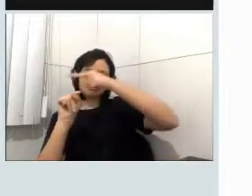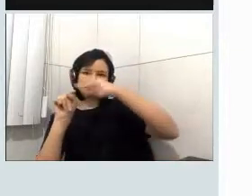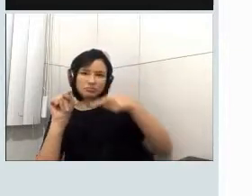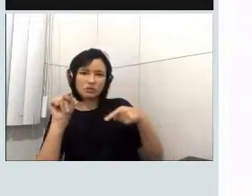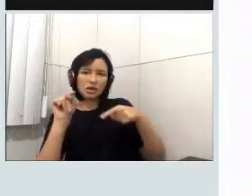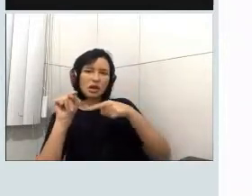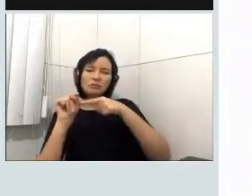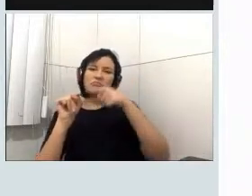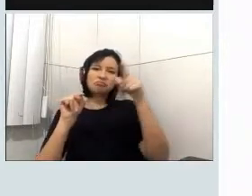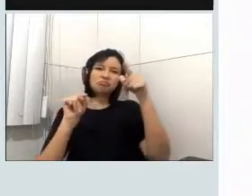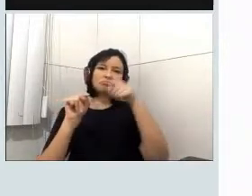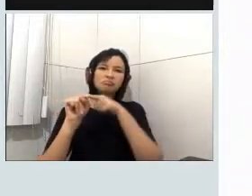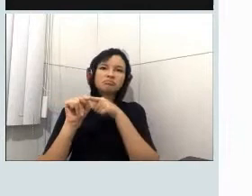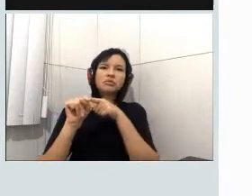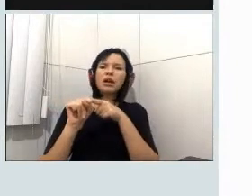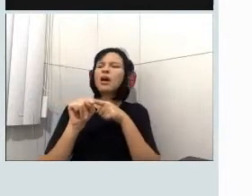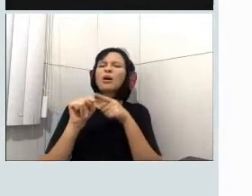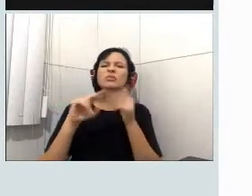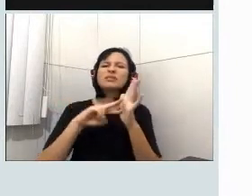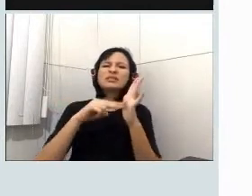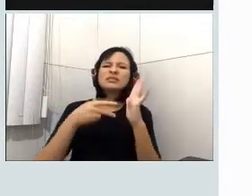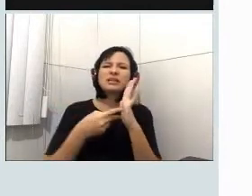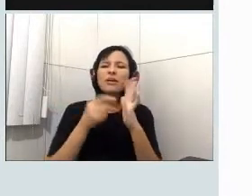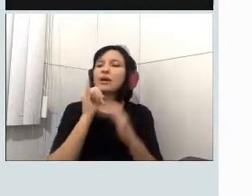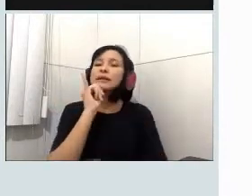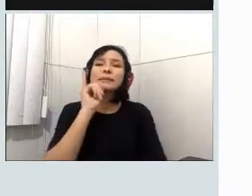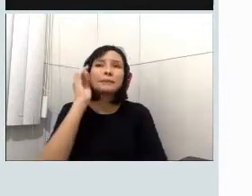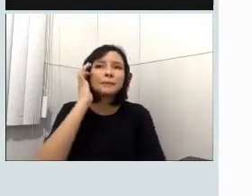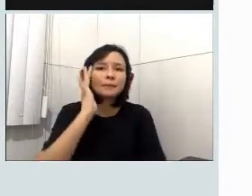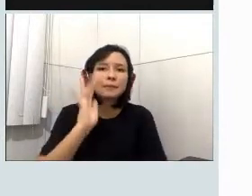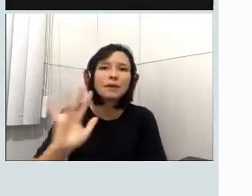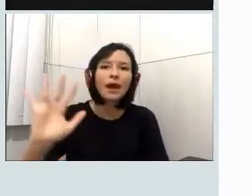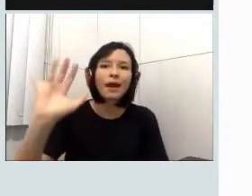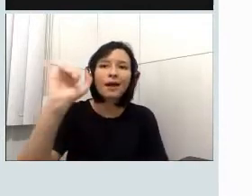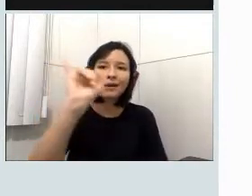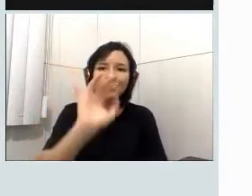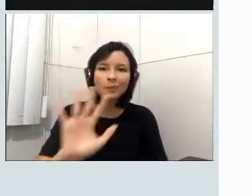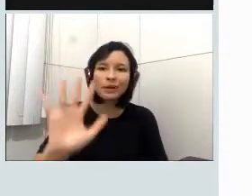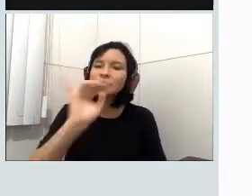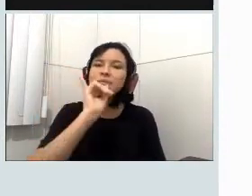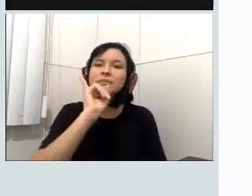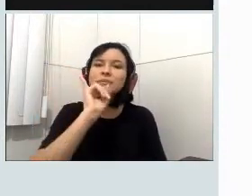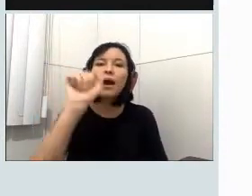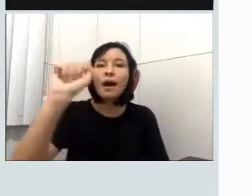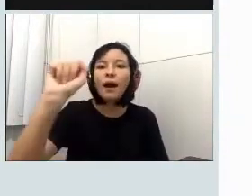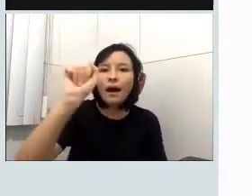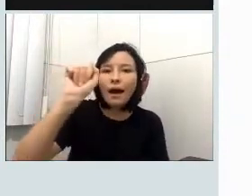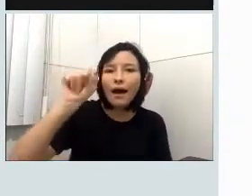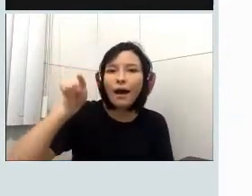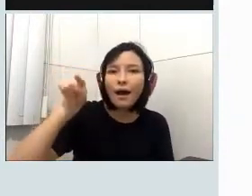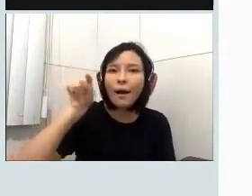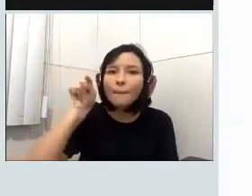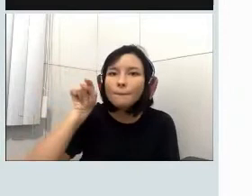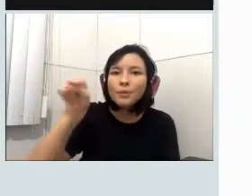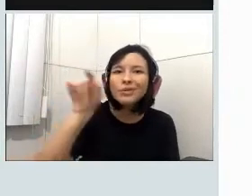isso? Imaginem um ponto, esse pontinho A que está representado aí na